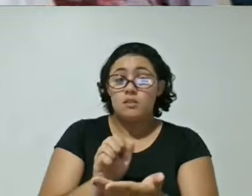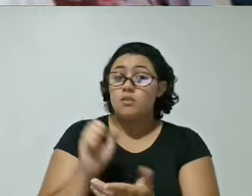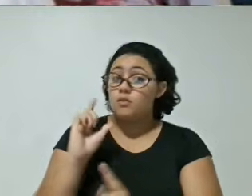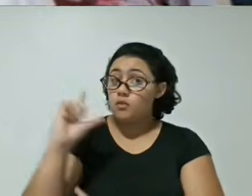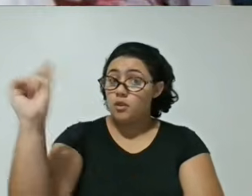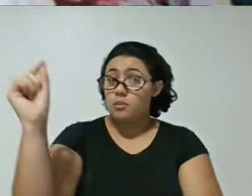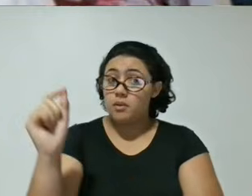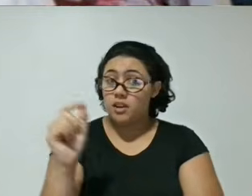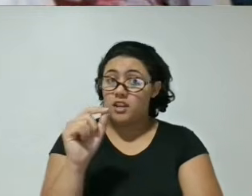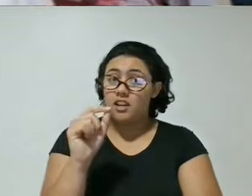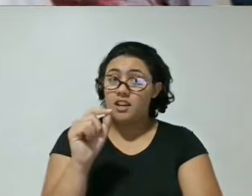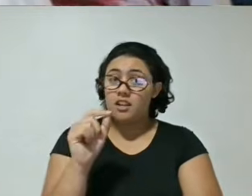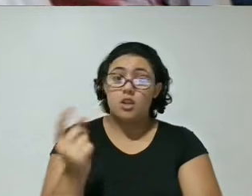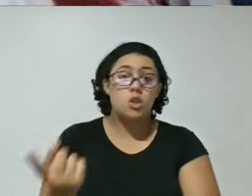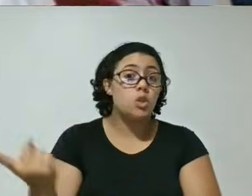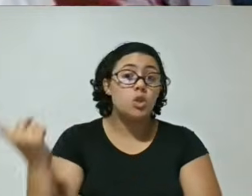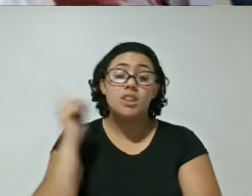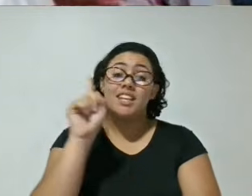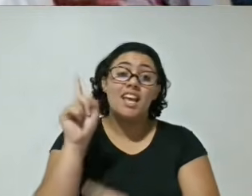cheguei lá.